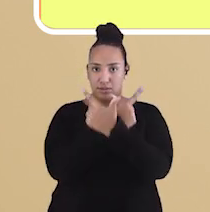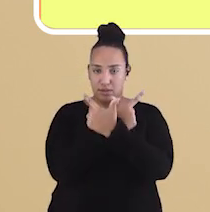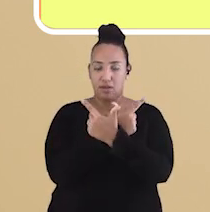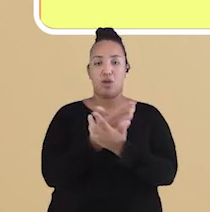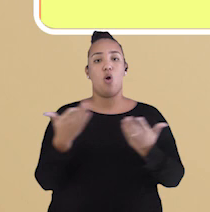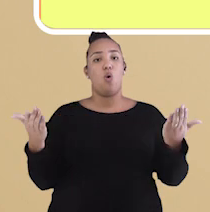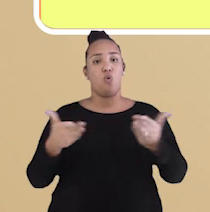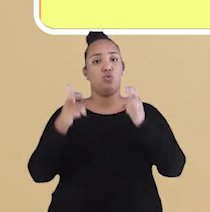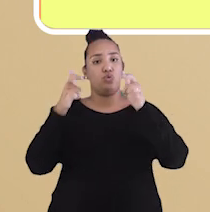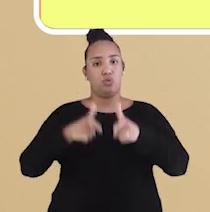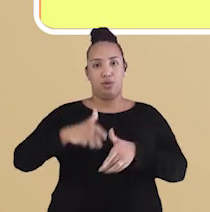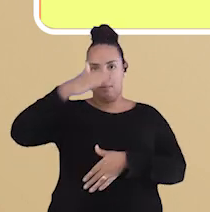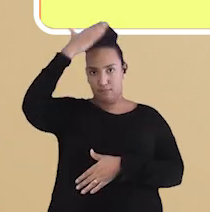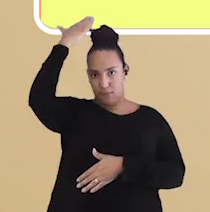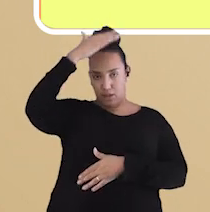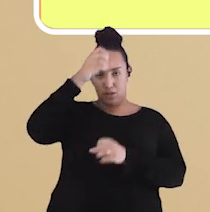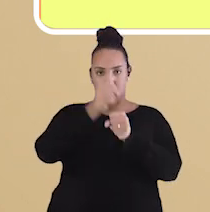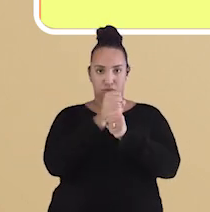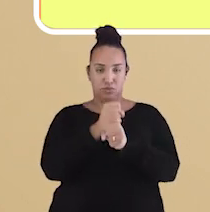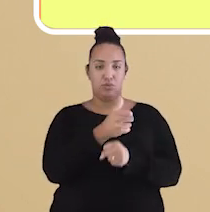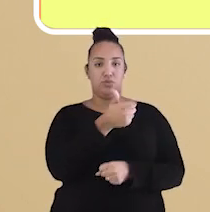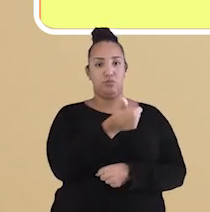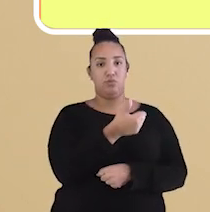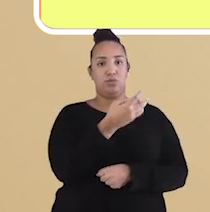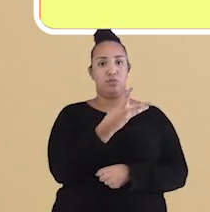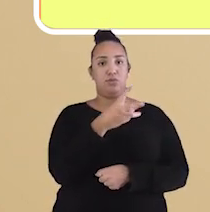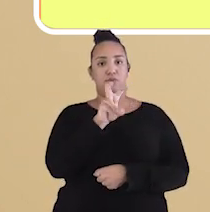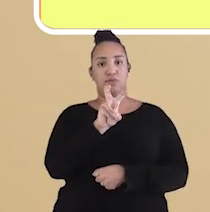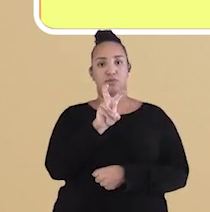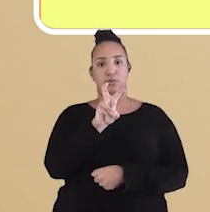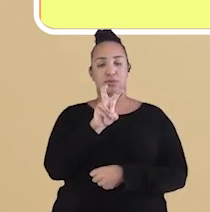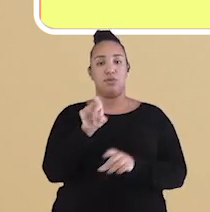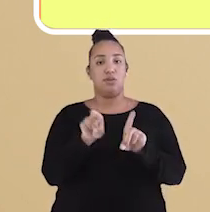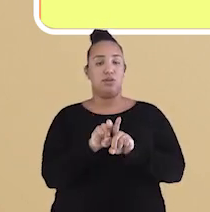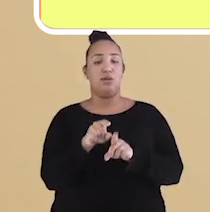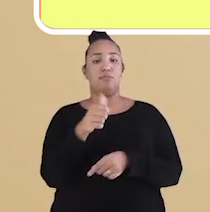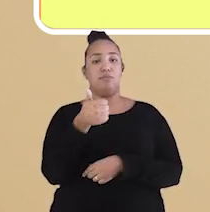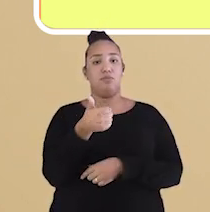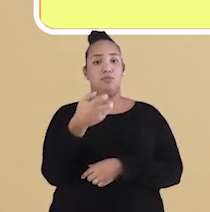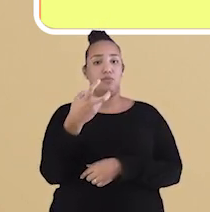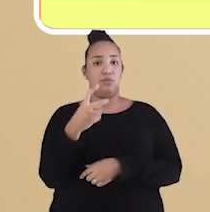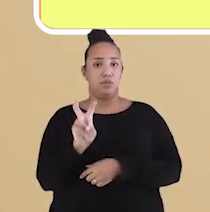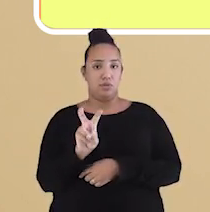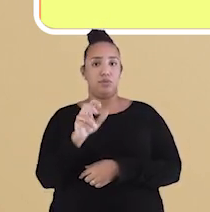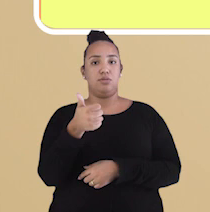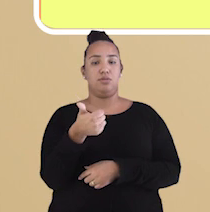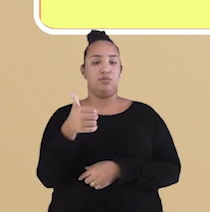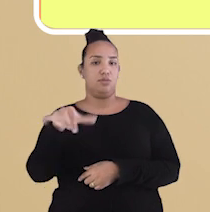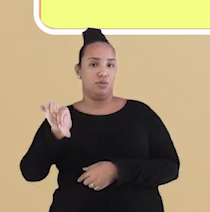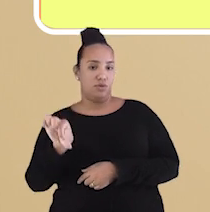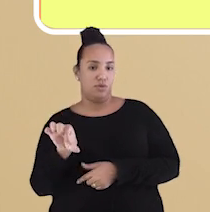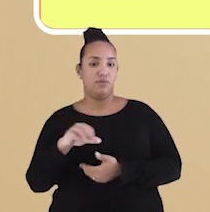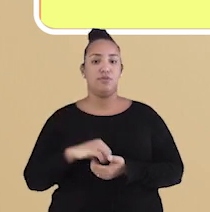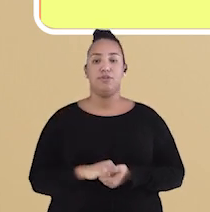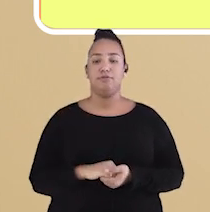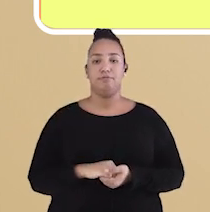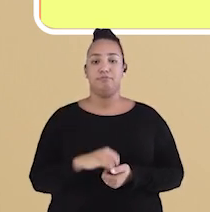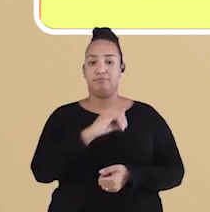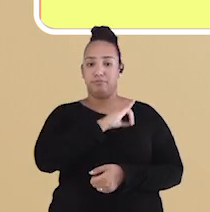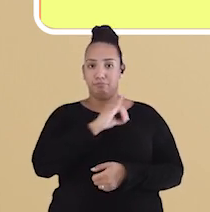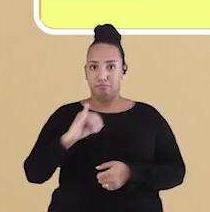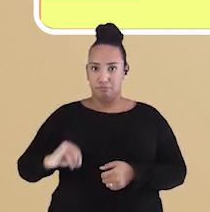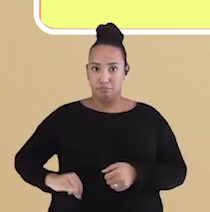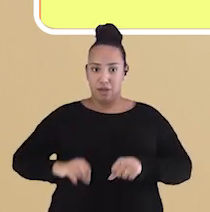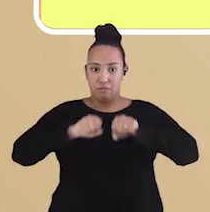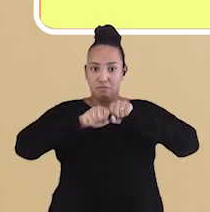Guatemala, entre os anos de 1325 a 1519. A expansão do império se deu através